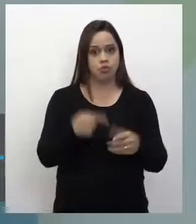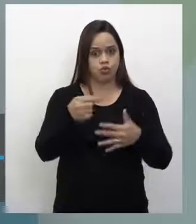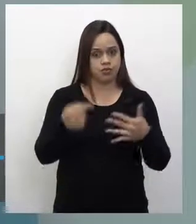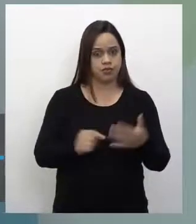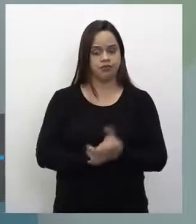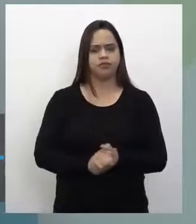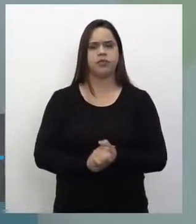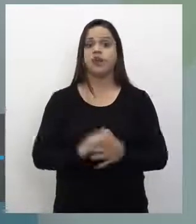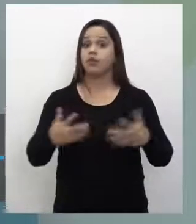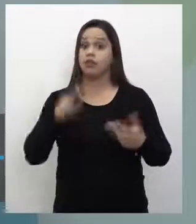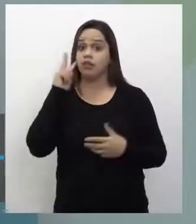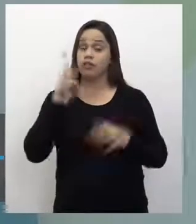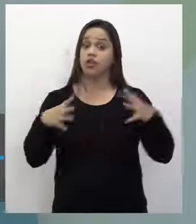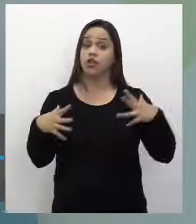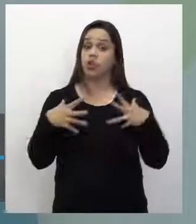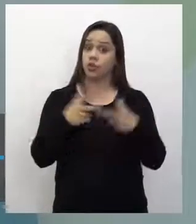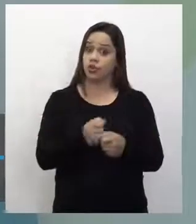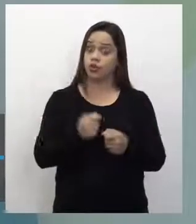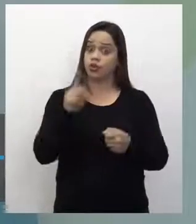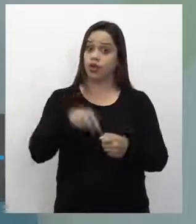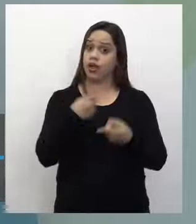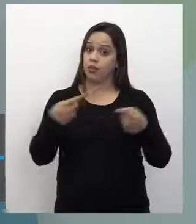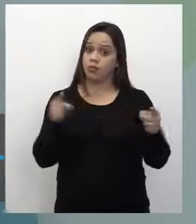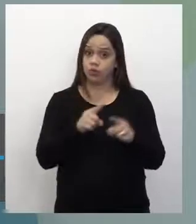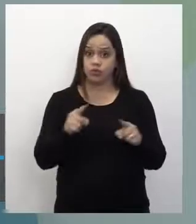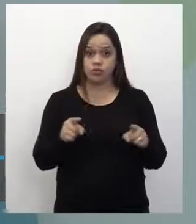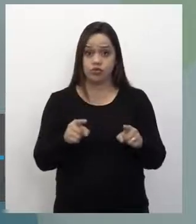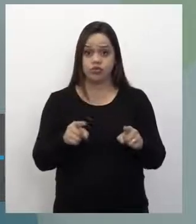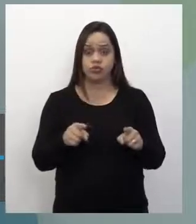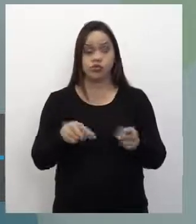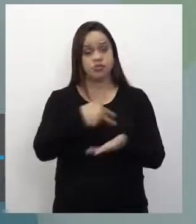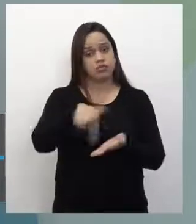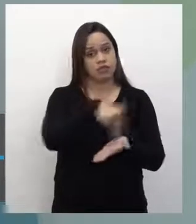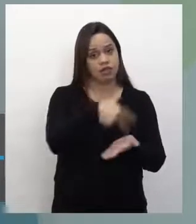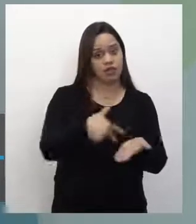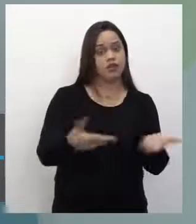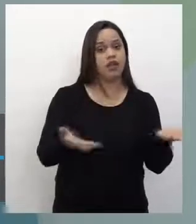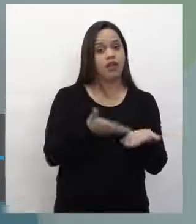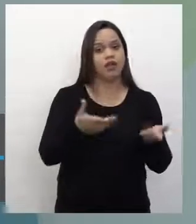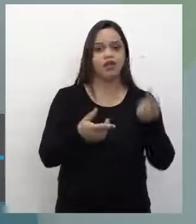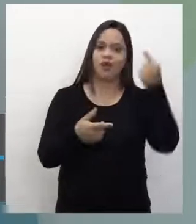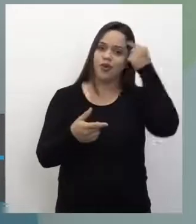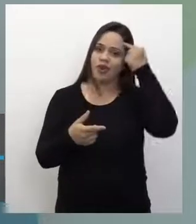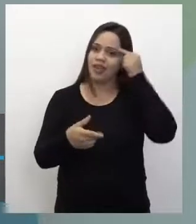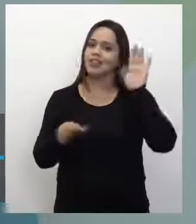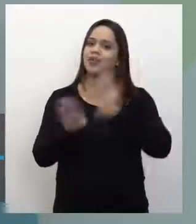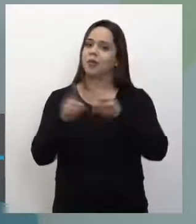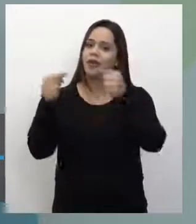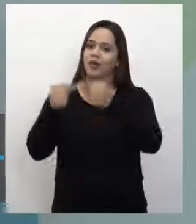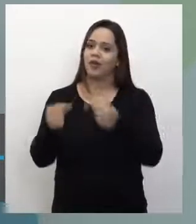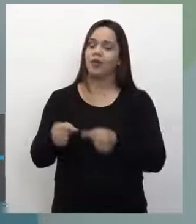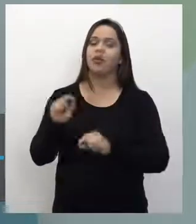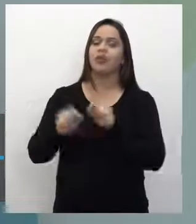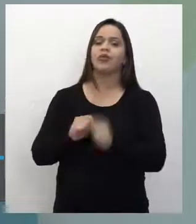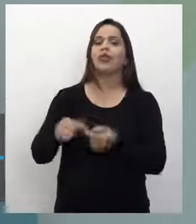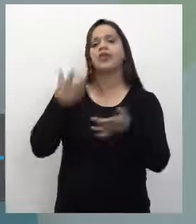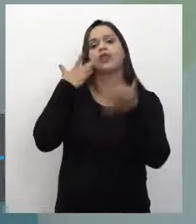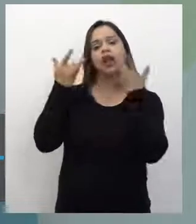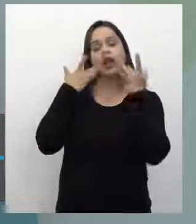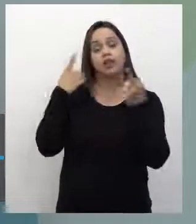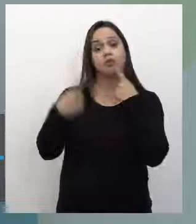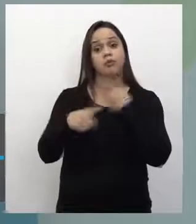que era da dança vai ser pensado no teatro também e vai ser... foi bom a gente ter relembrado que a gente